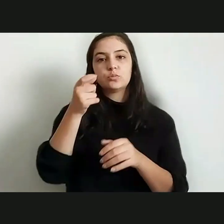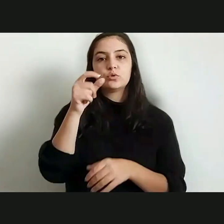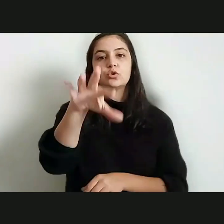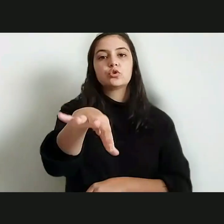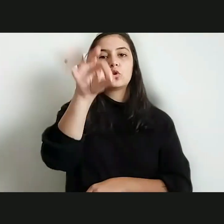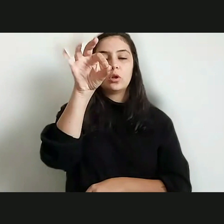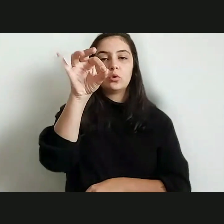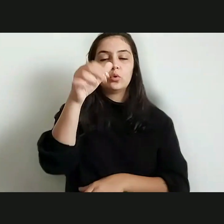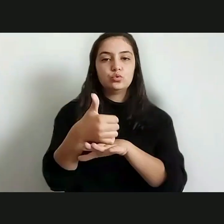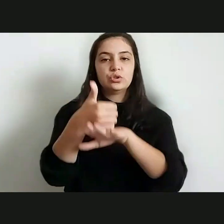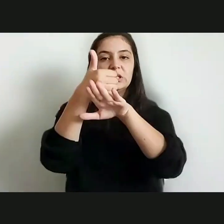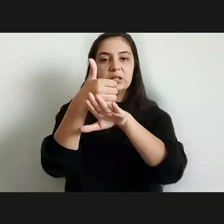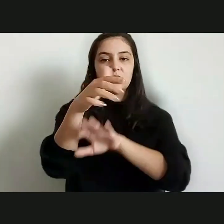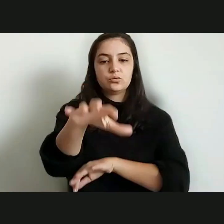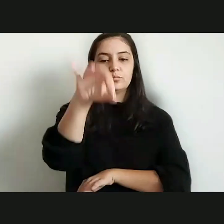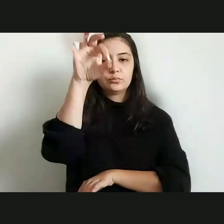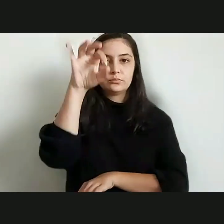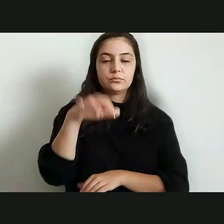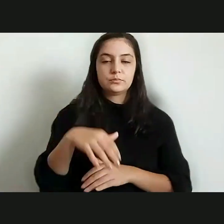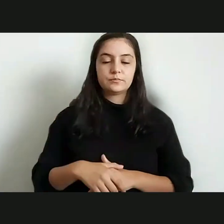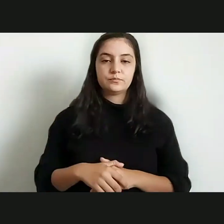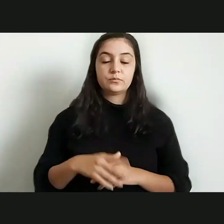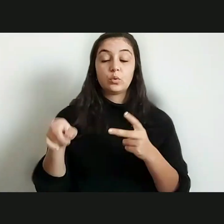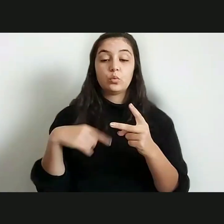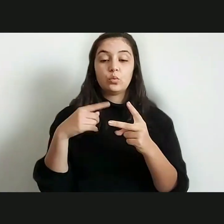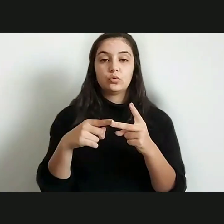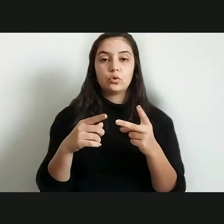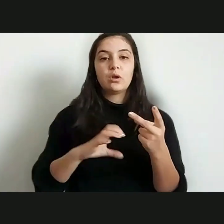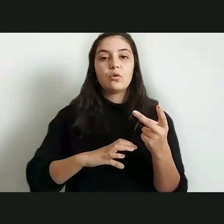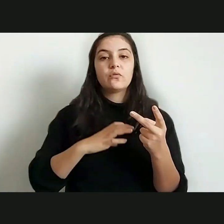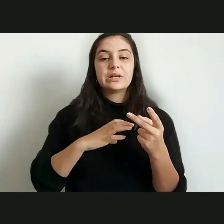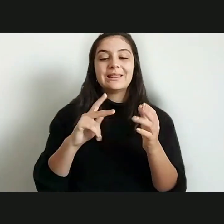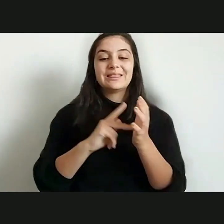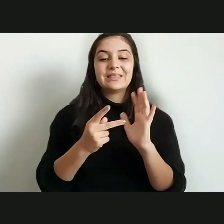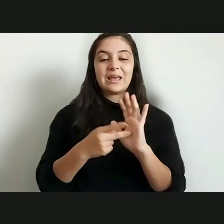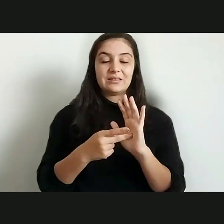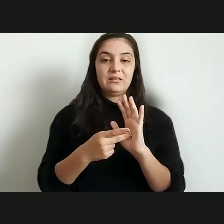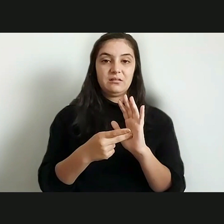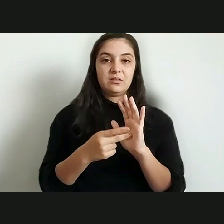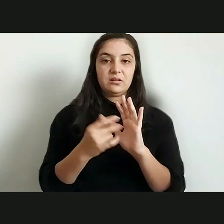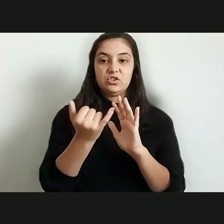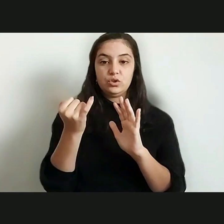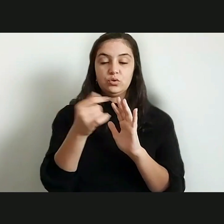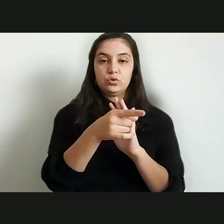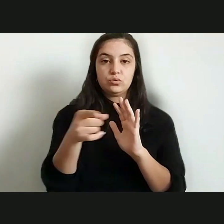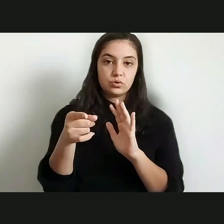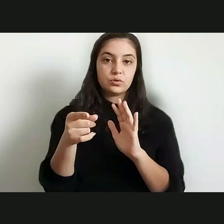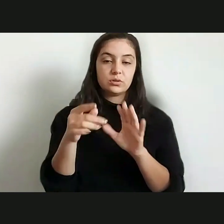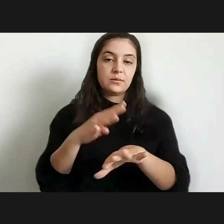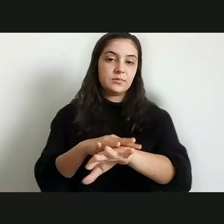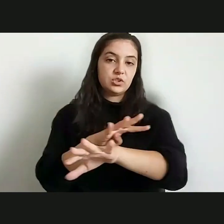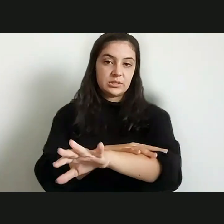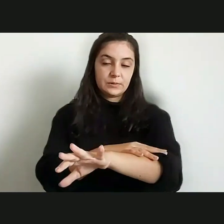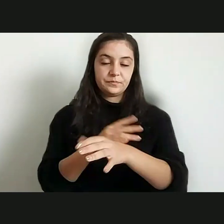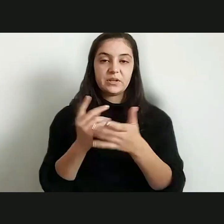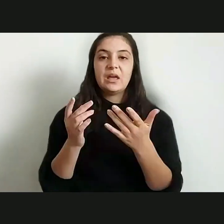líderes dessas instituições. O outro é o grau de confiança nos técnicos dessas instituições, ou seja, nos técnicos da administração. E não